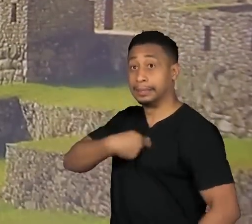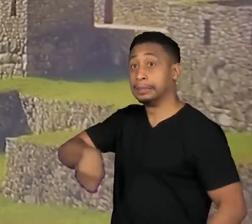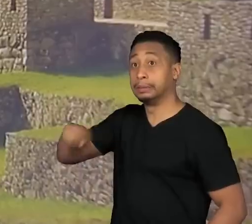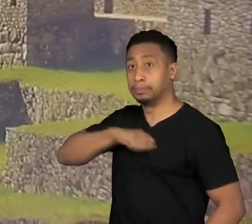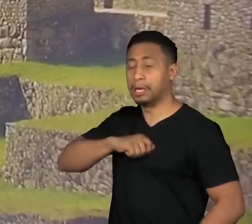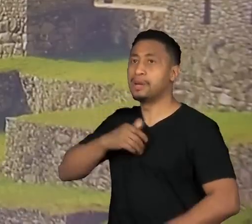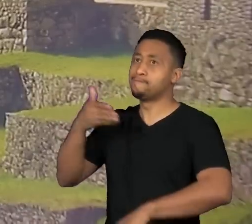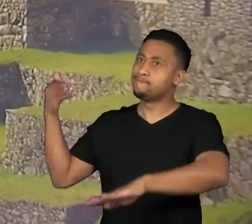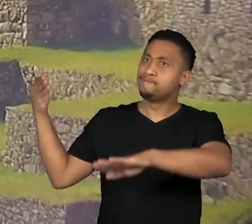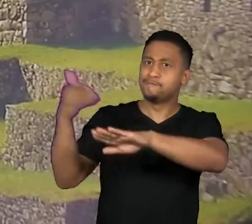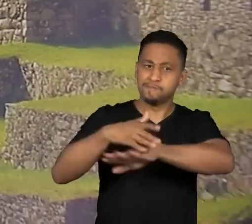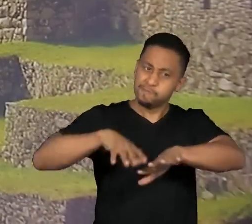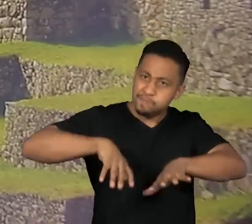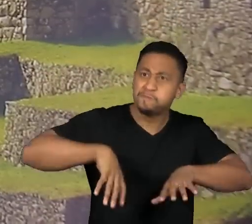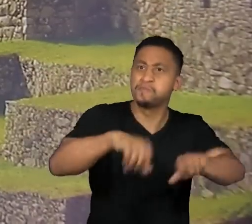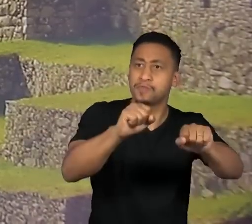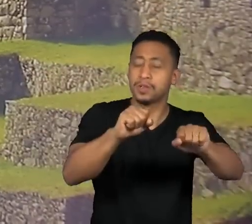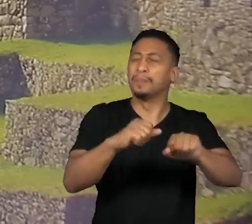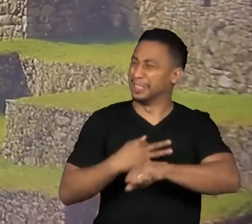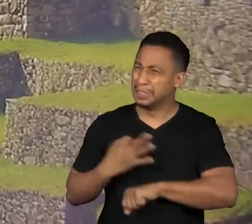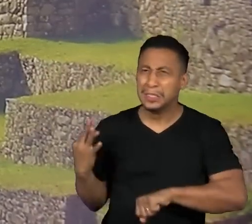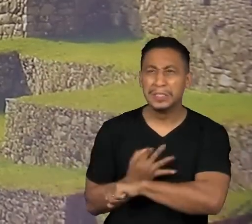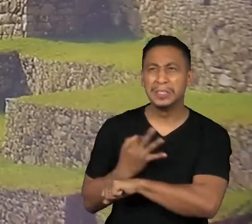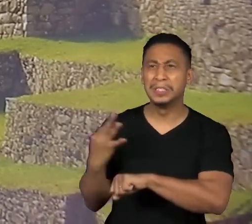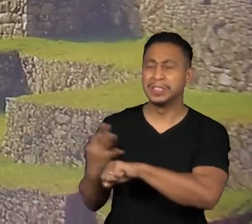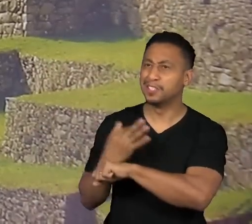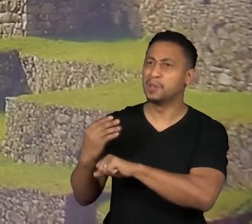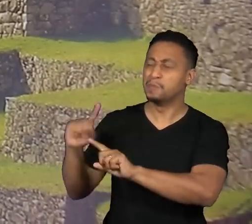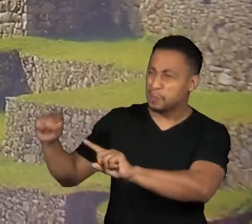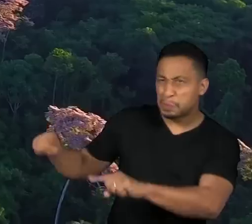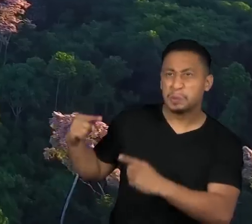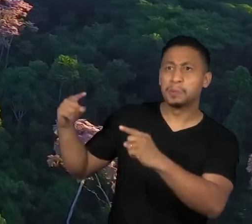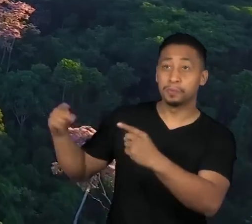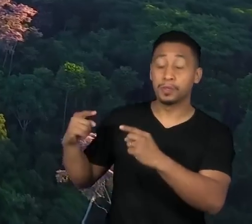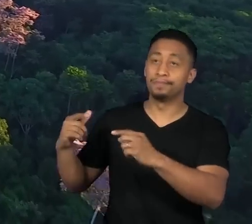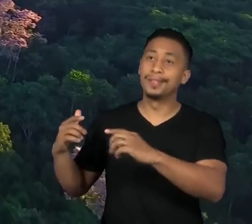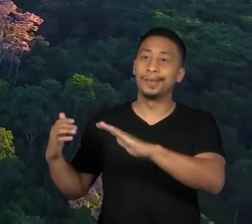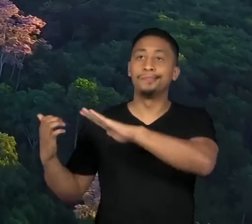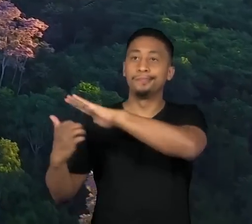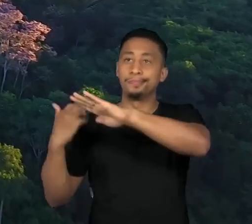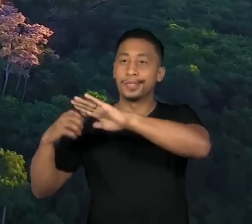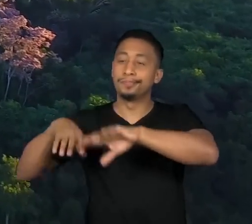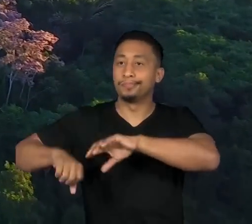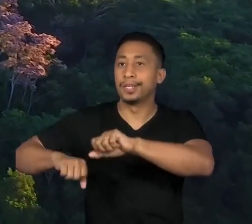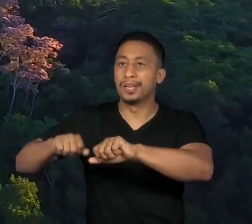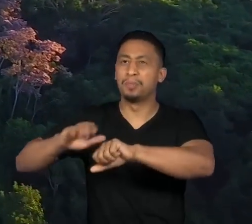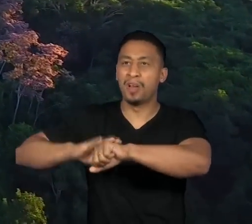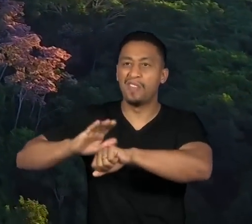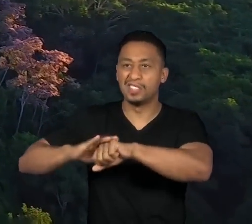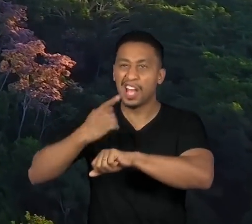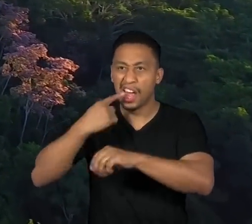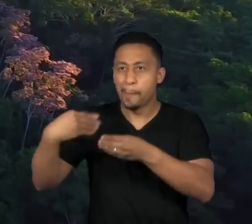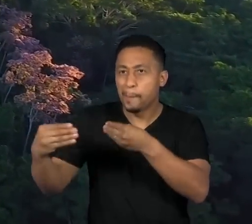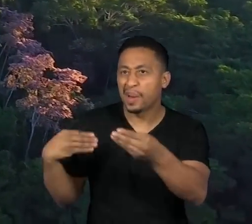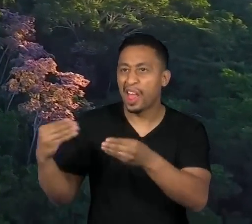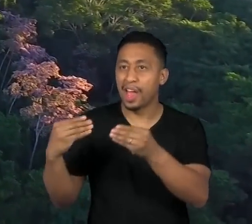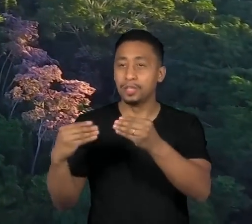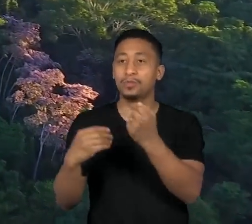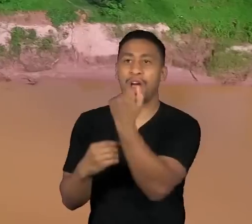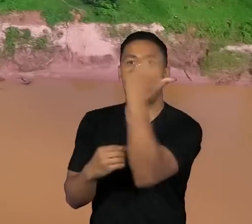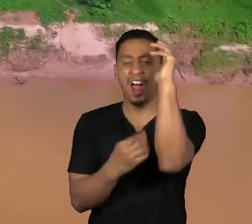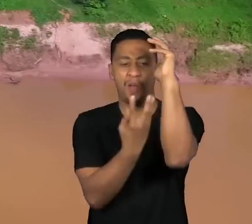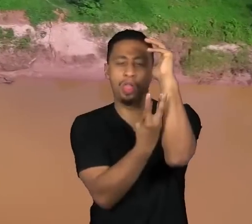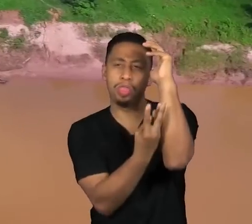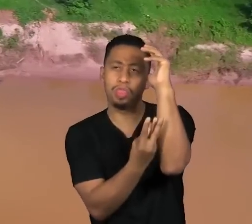povo Axaninca resistiu aos ataques dos empresários da borracha. Os indígenas se embrenharam cada vez mais na floresta